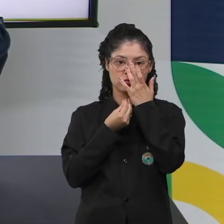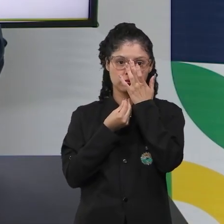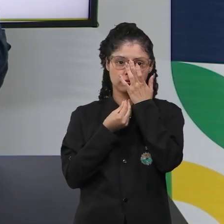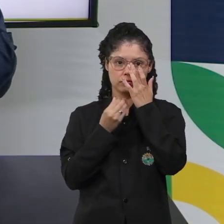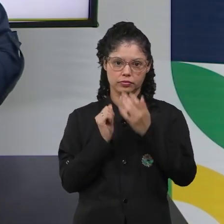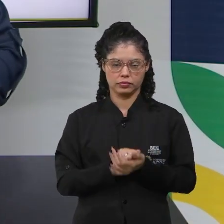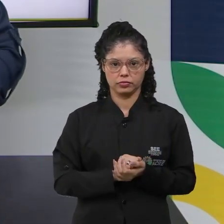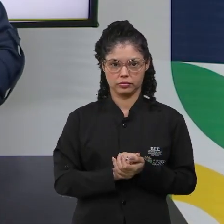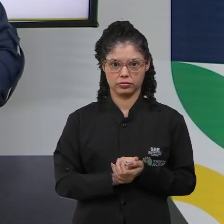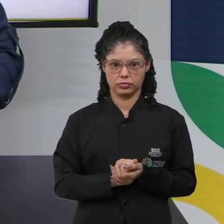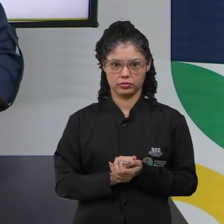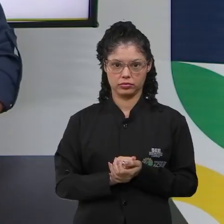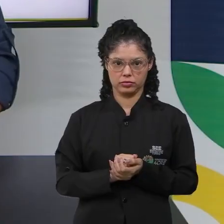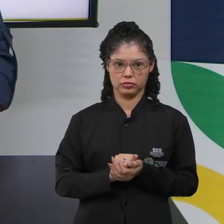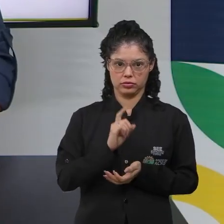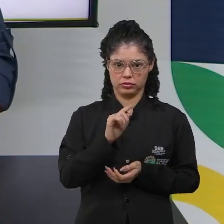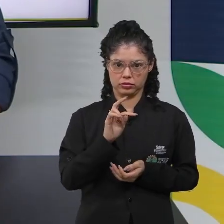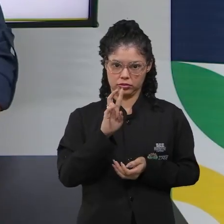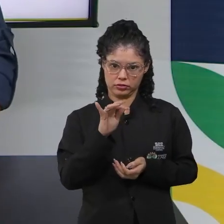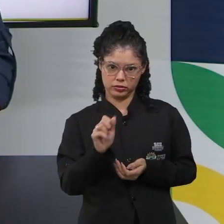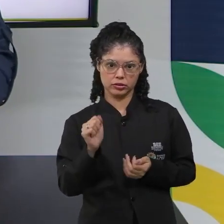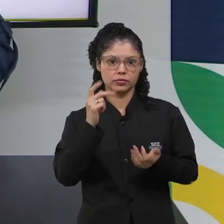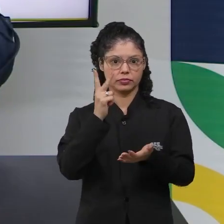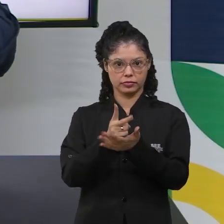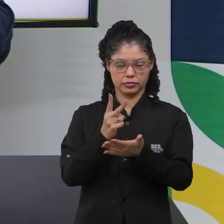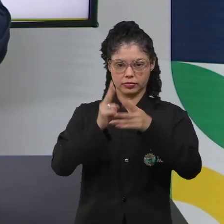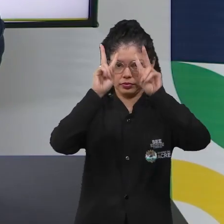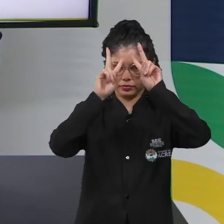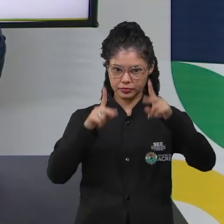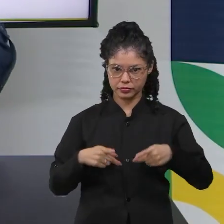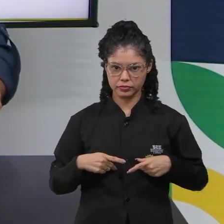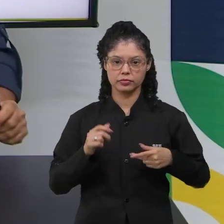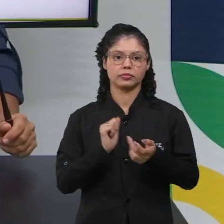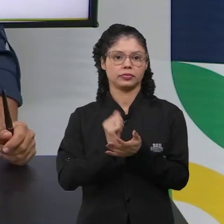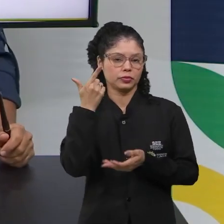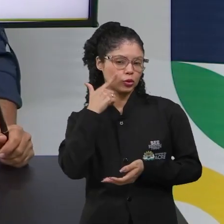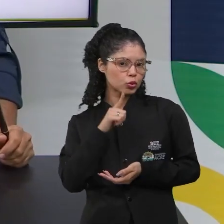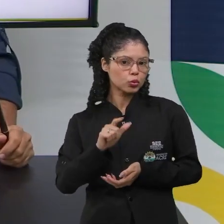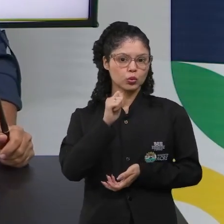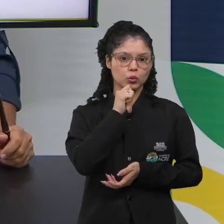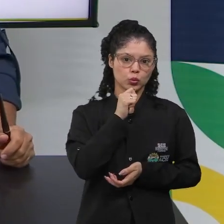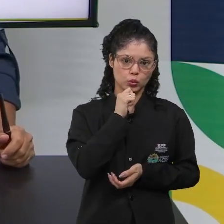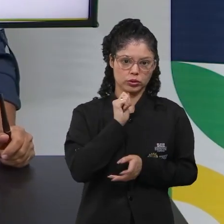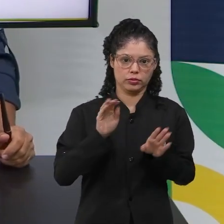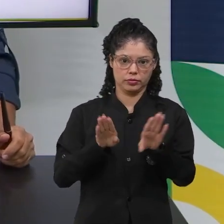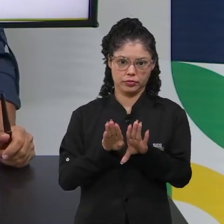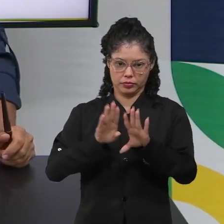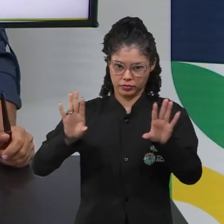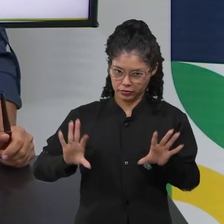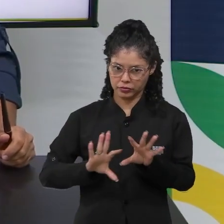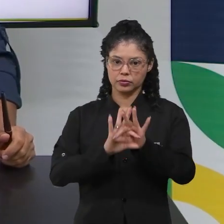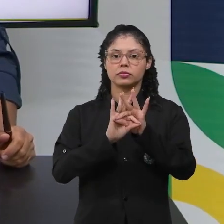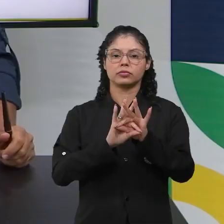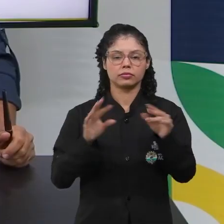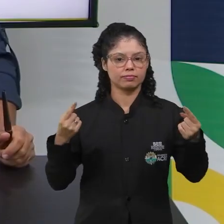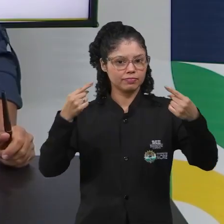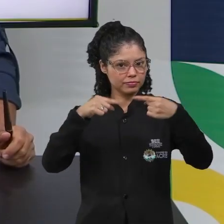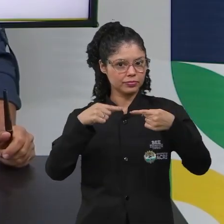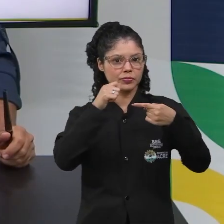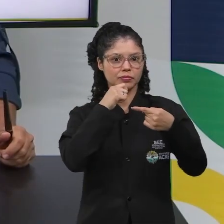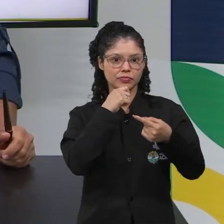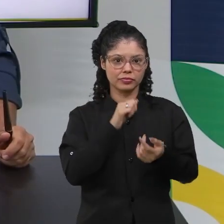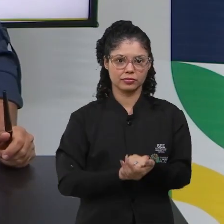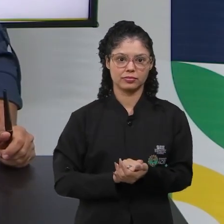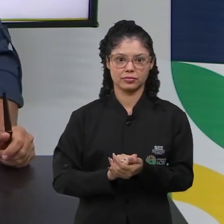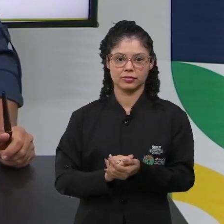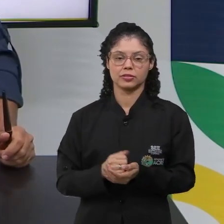esse elo entre o divino e o humano, em que você consegue tornar aqueles competidores deuses